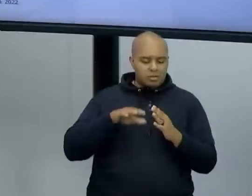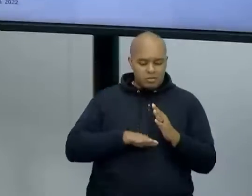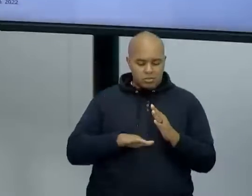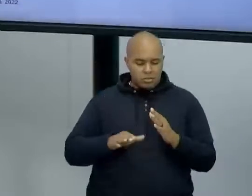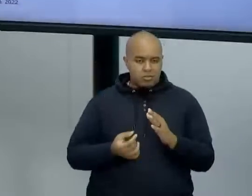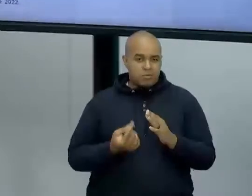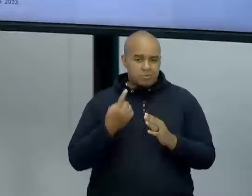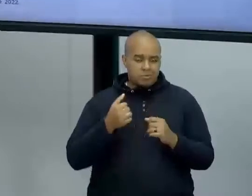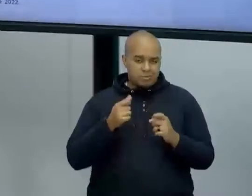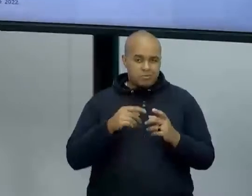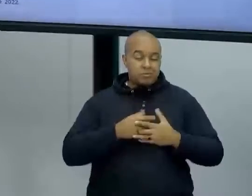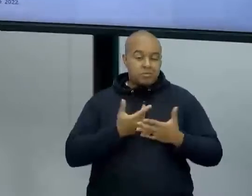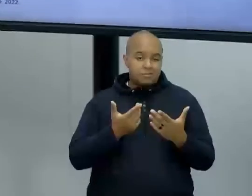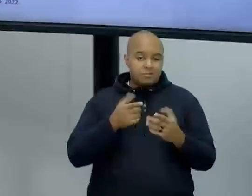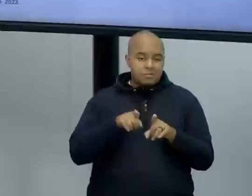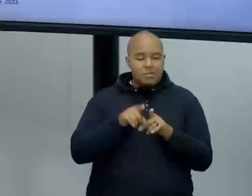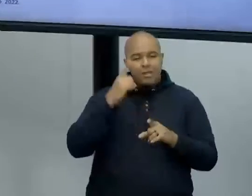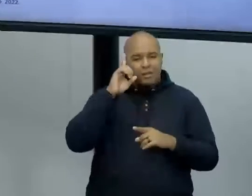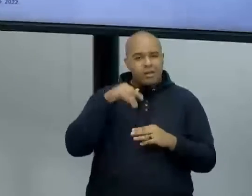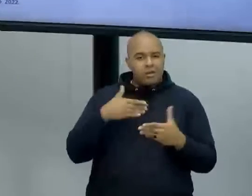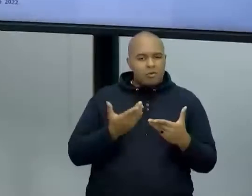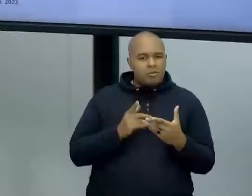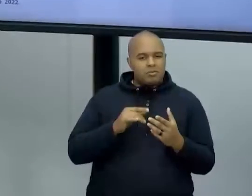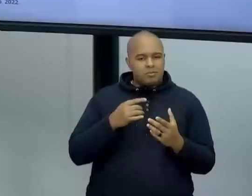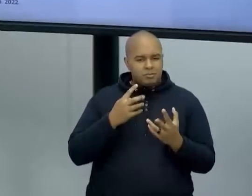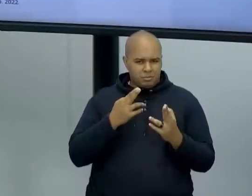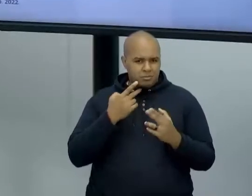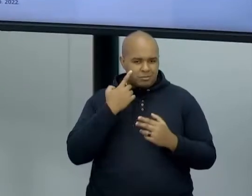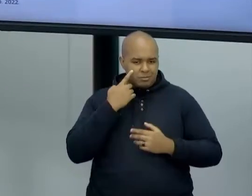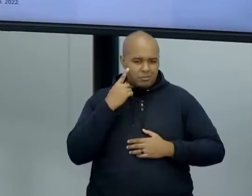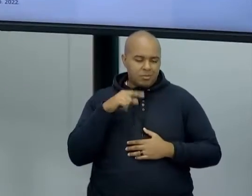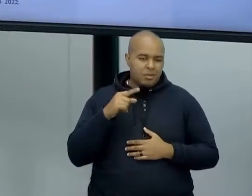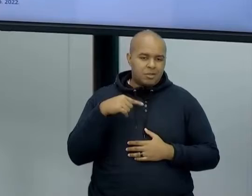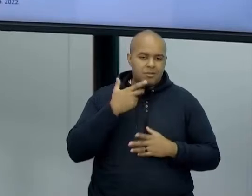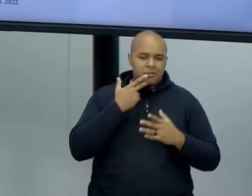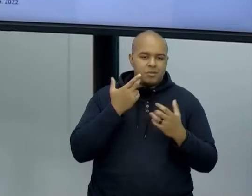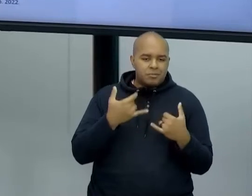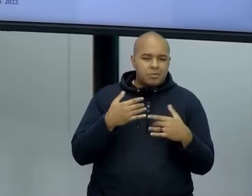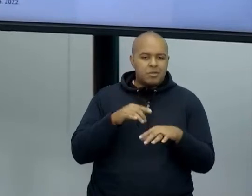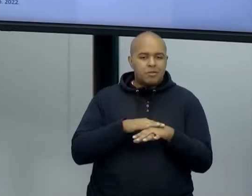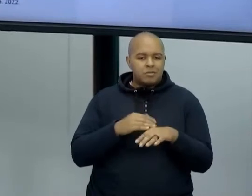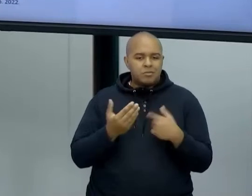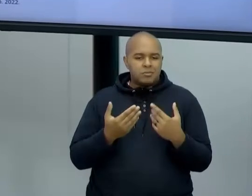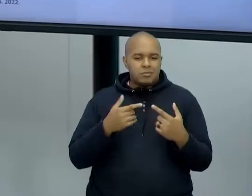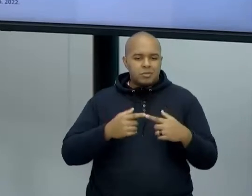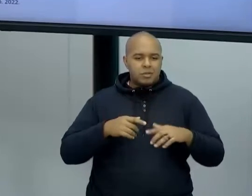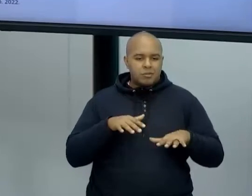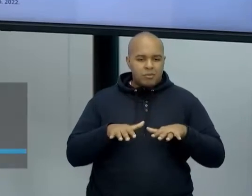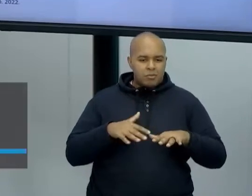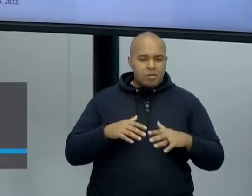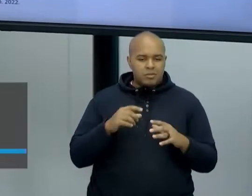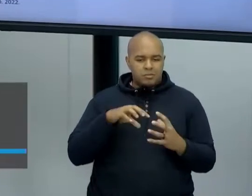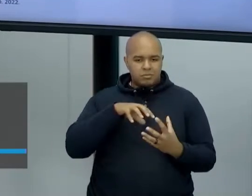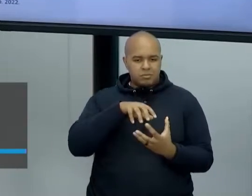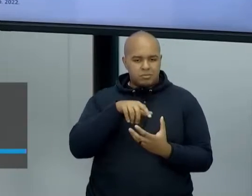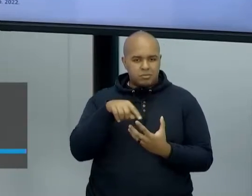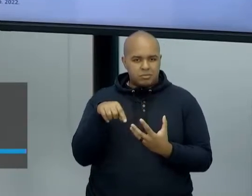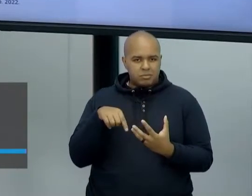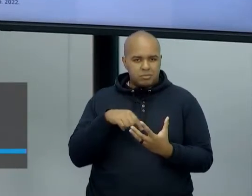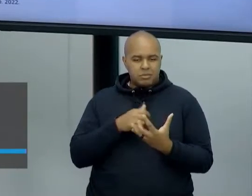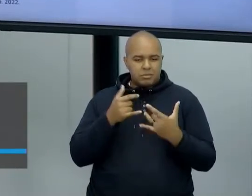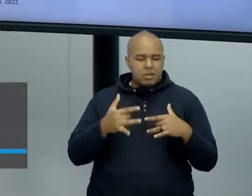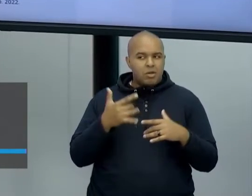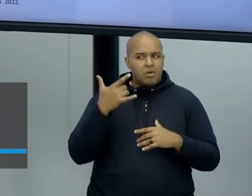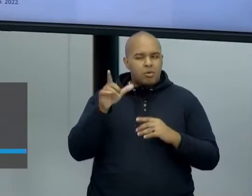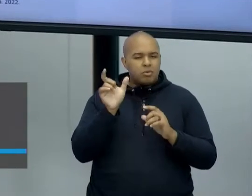chão. E aí a ideia de hoje, como vocês viram, é a gente falar um pouco sobre o movimento de rotação e falar